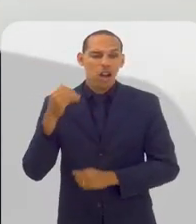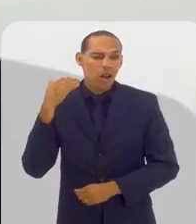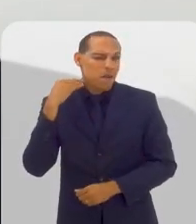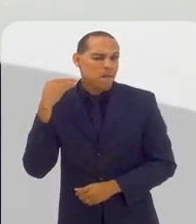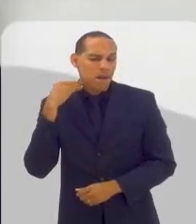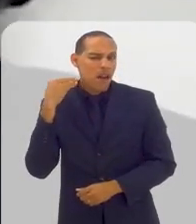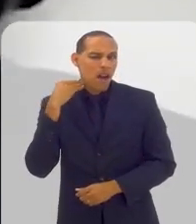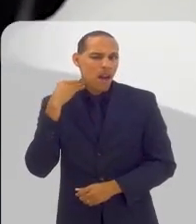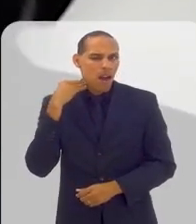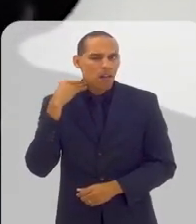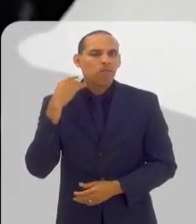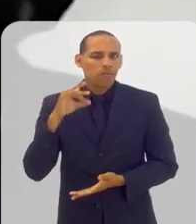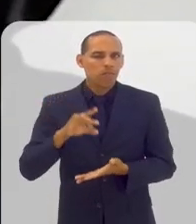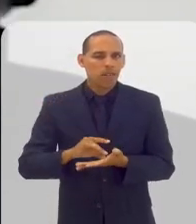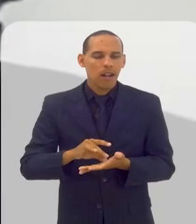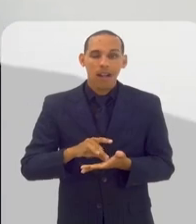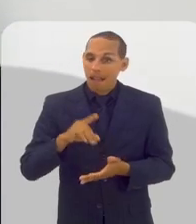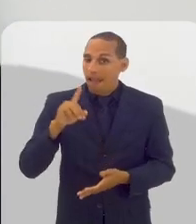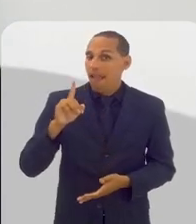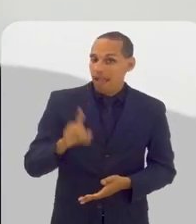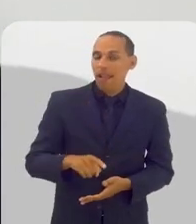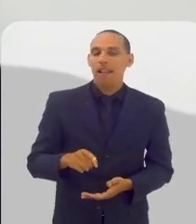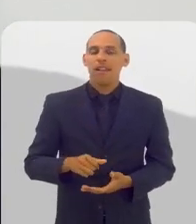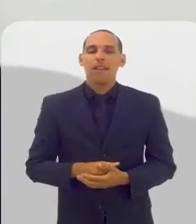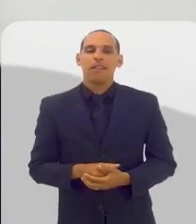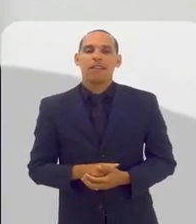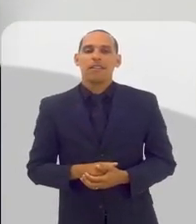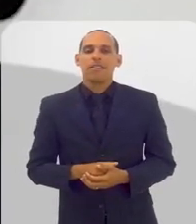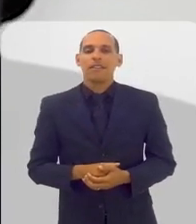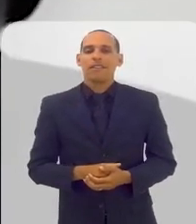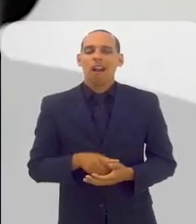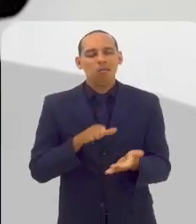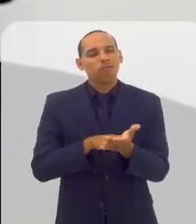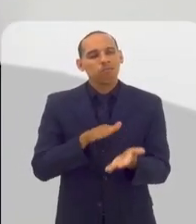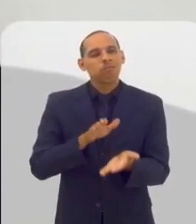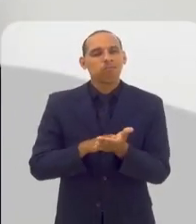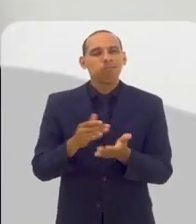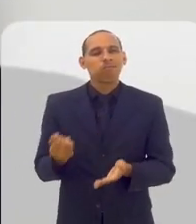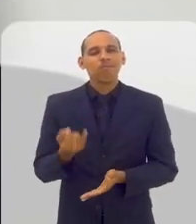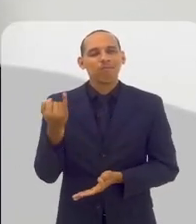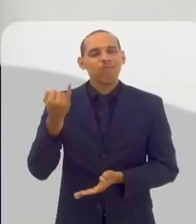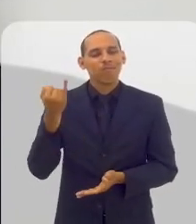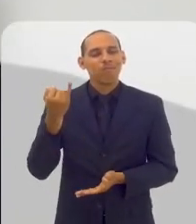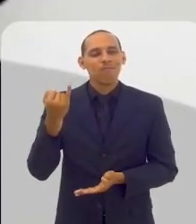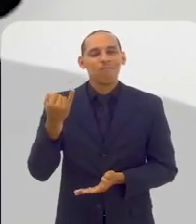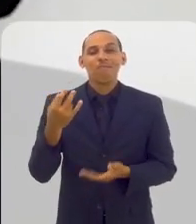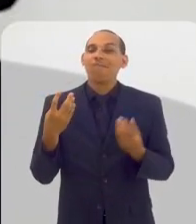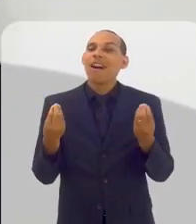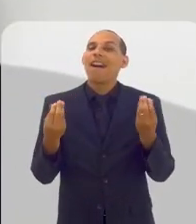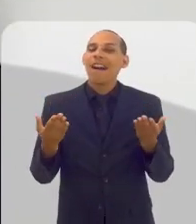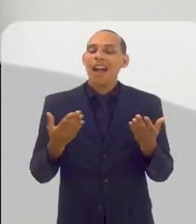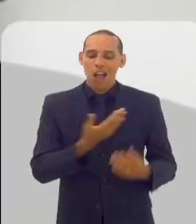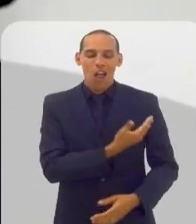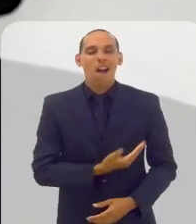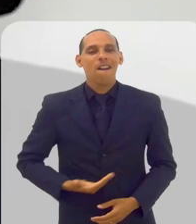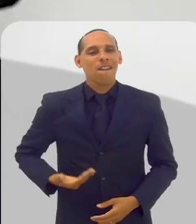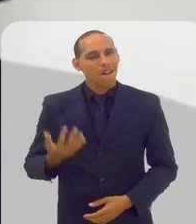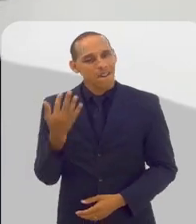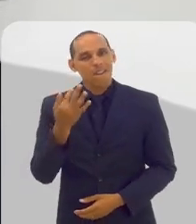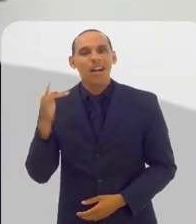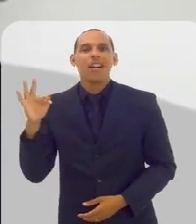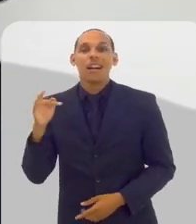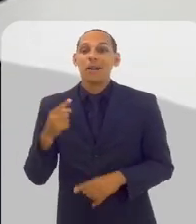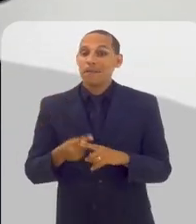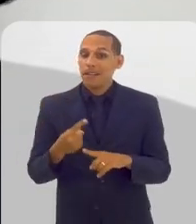a obter junto aos bancos oficiais e aí vale uma um elogio rasgado